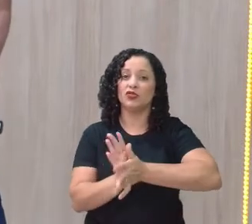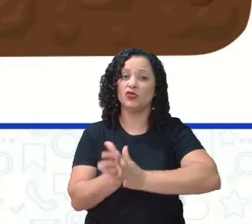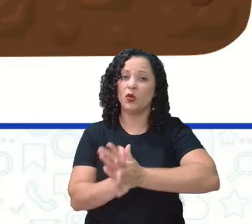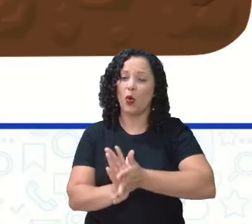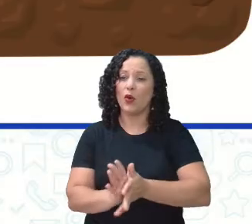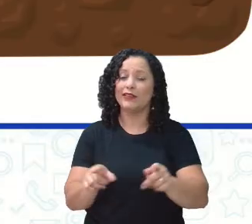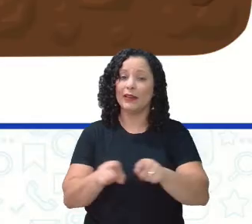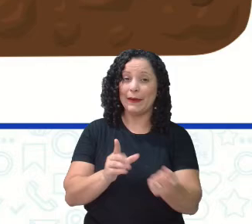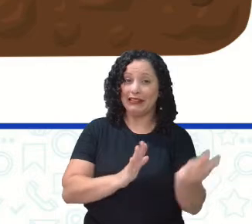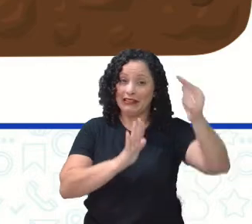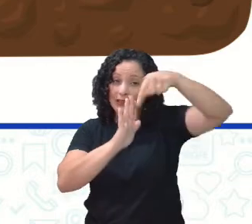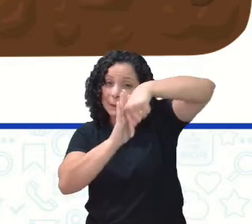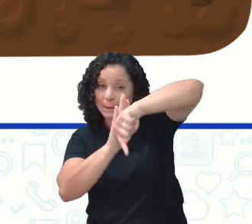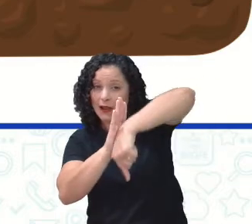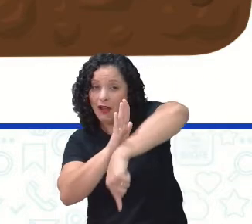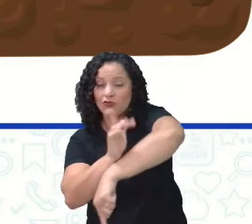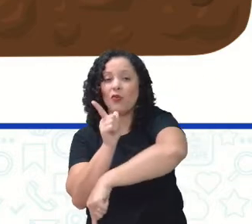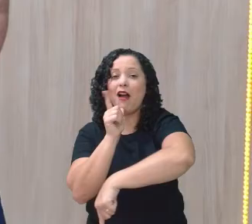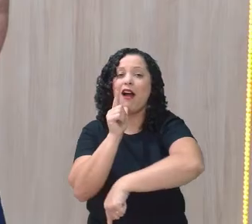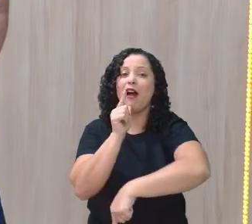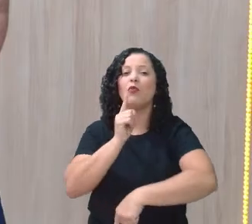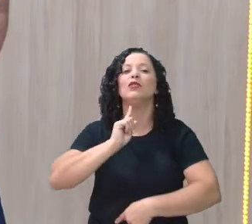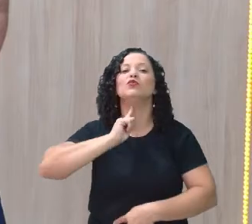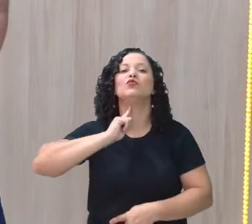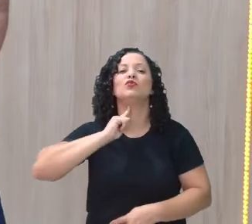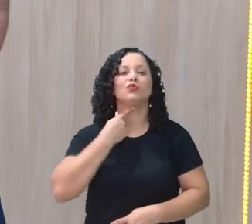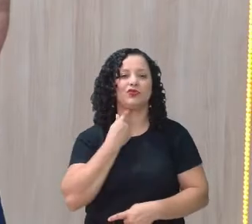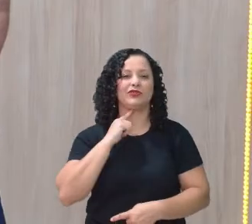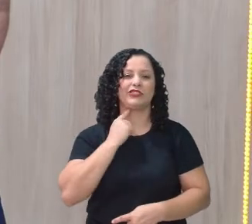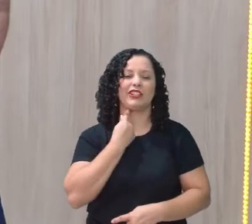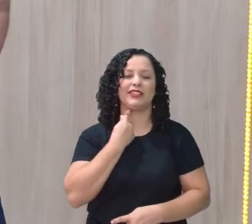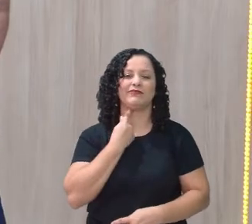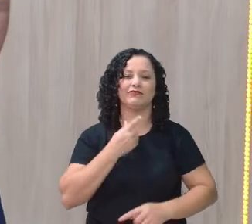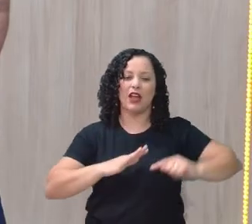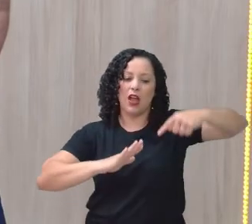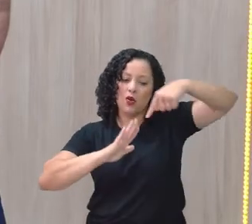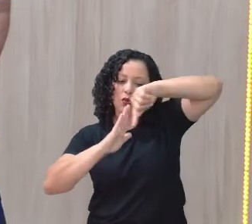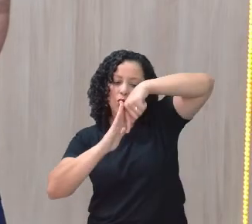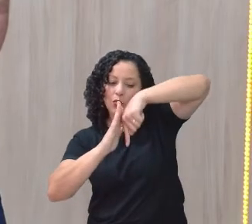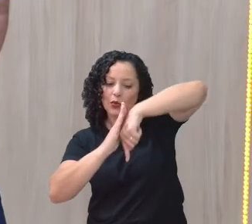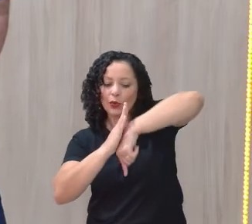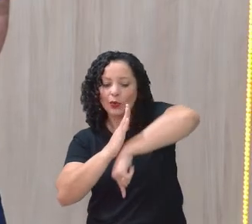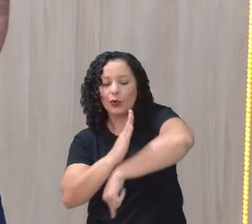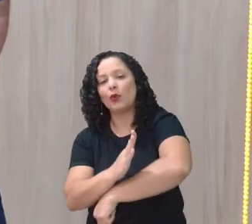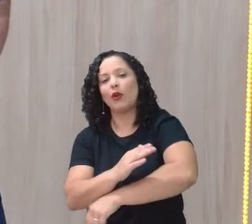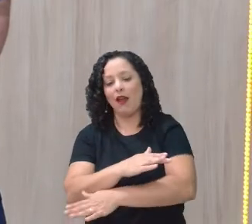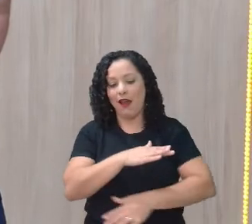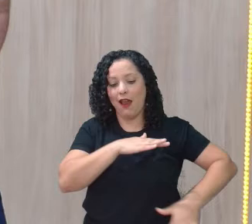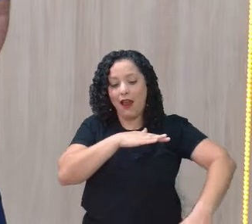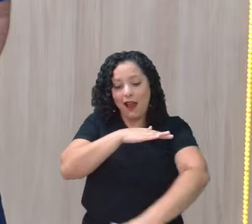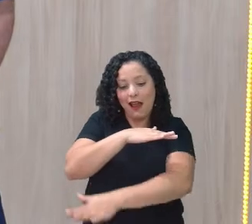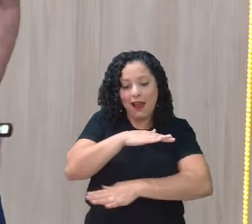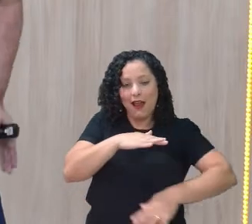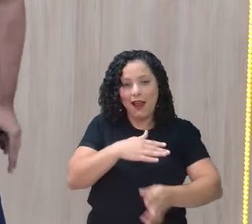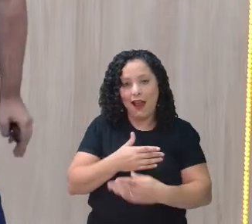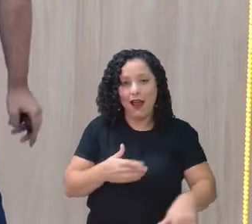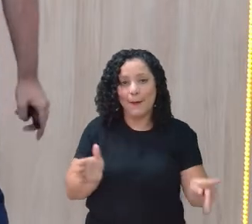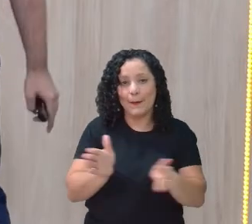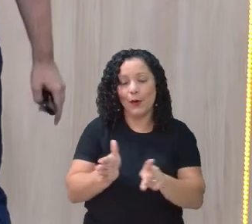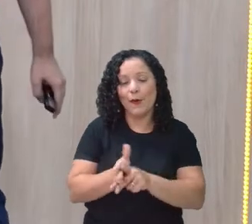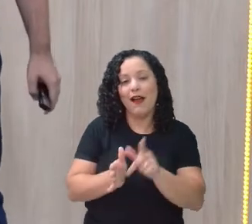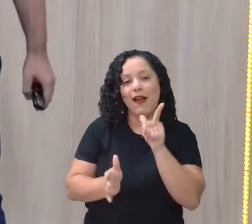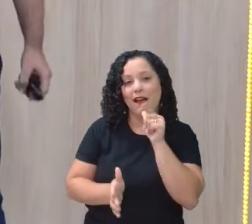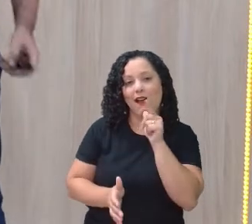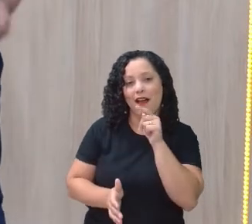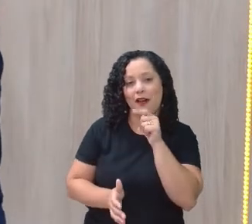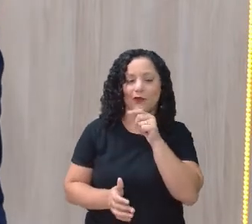As águas que estão lá embaixo, né, sexto ano? Qual é o que a gente chama lá? O lençol o quê? Lençol o quê, sexto ano? Responda aí, freático,